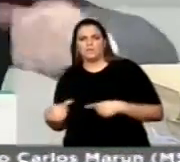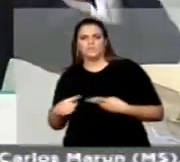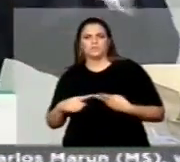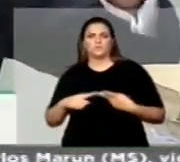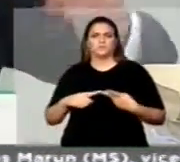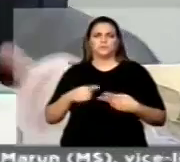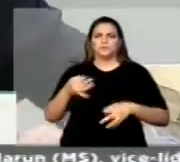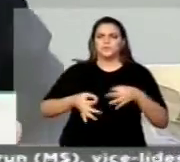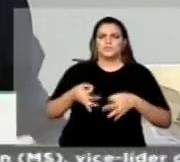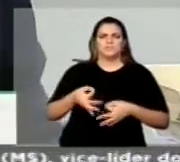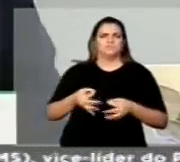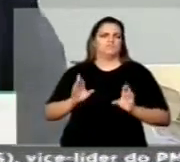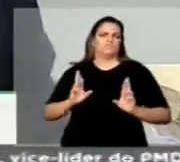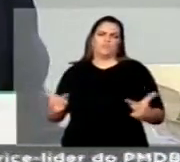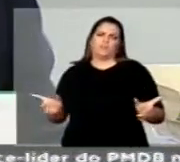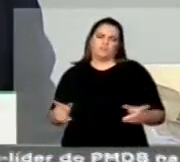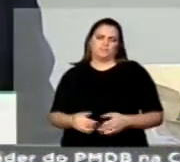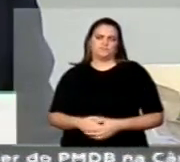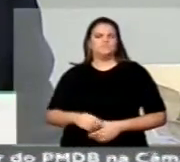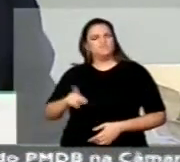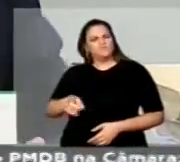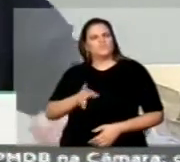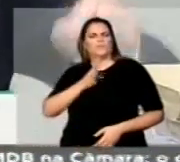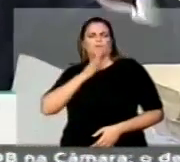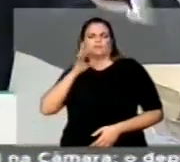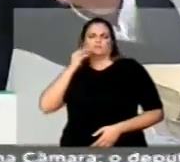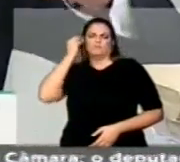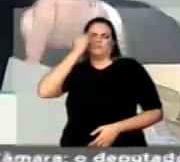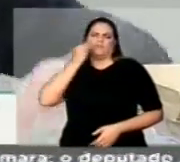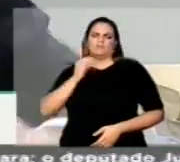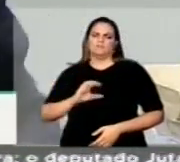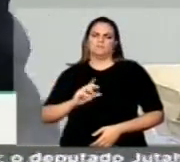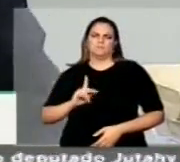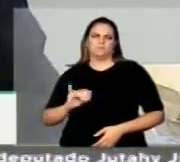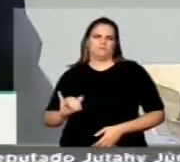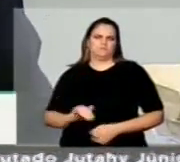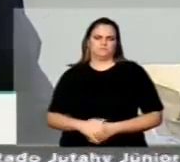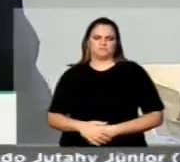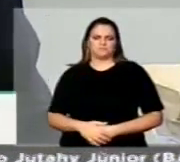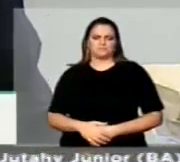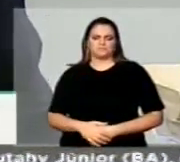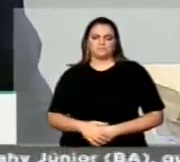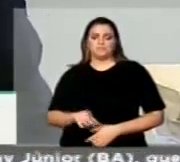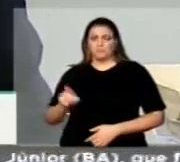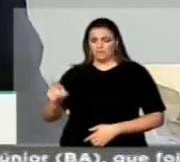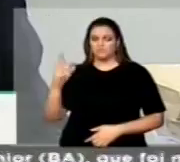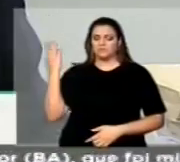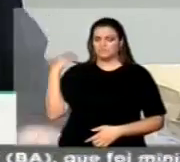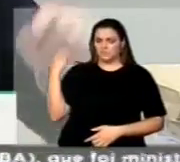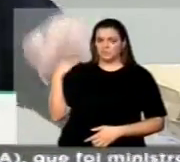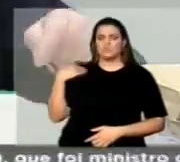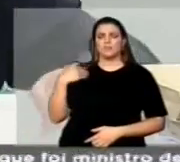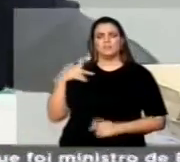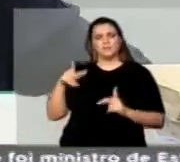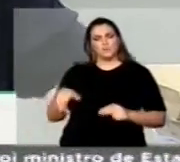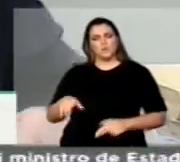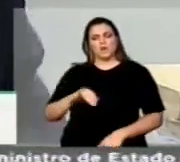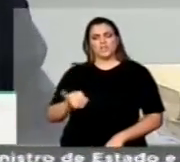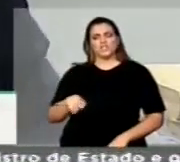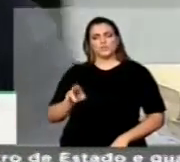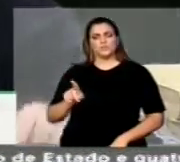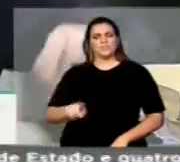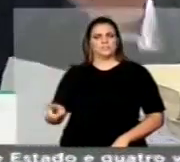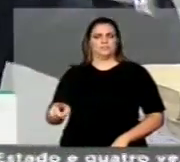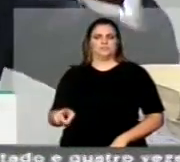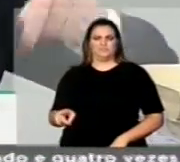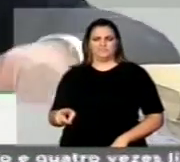Vossa Excelência é um homem muito experiente, participante de CPIs. Vossa Excelência, naquele momento, assumiu o papel de juiz, em substituição ao